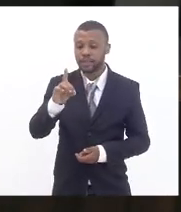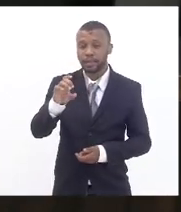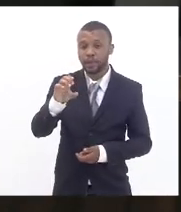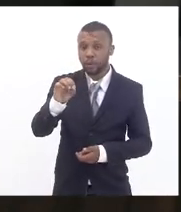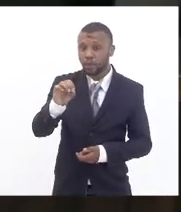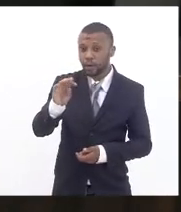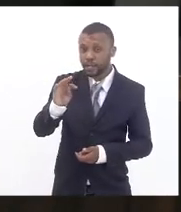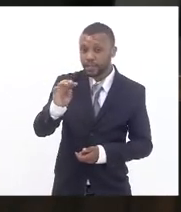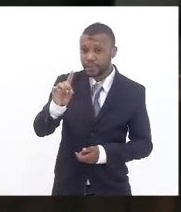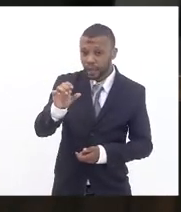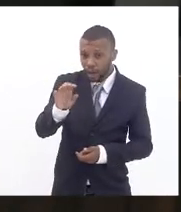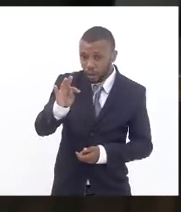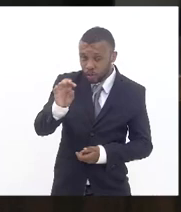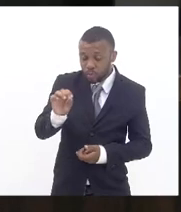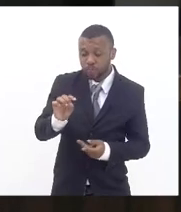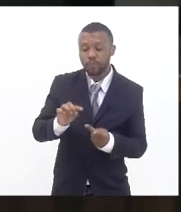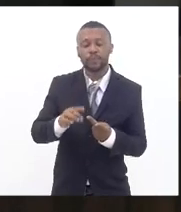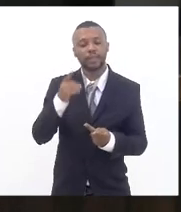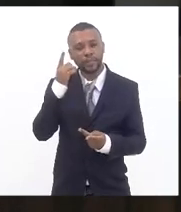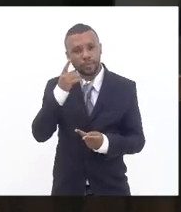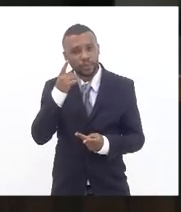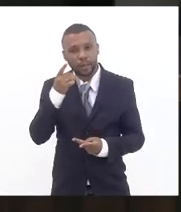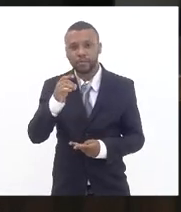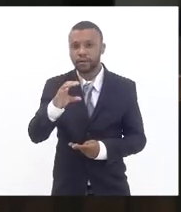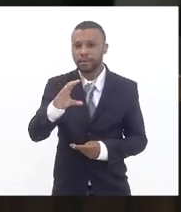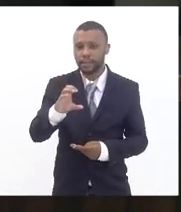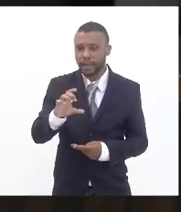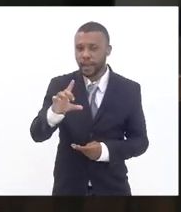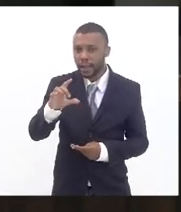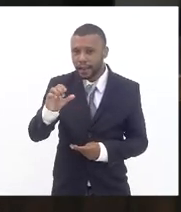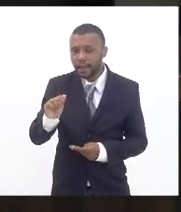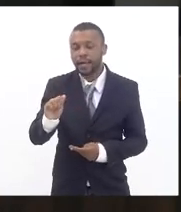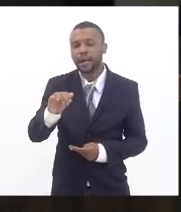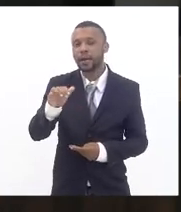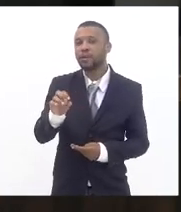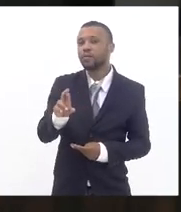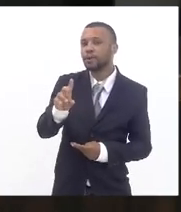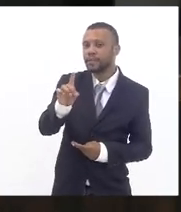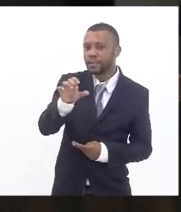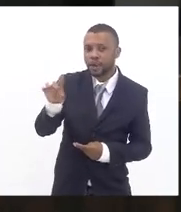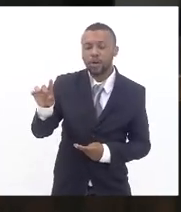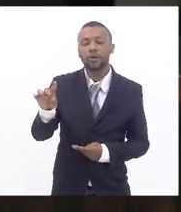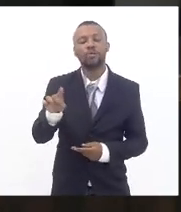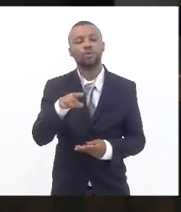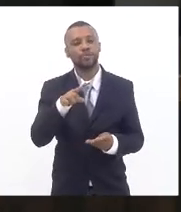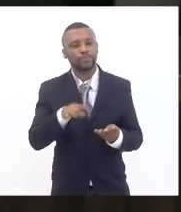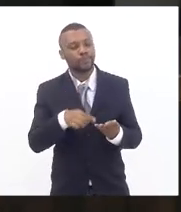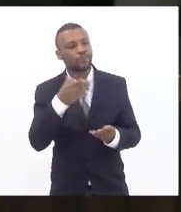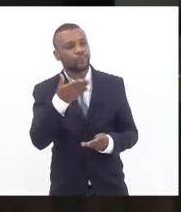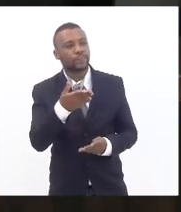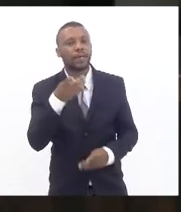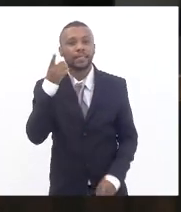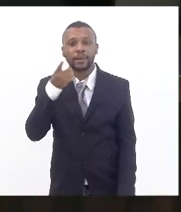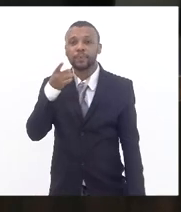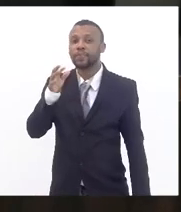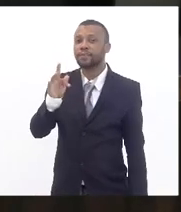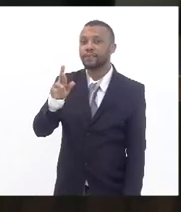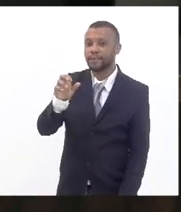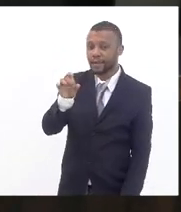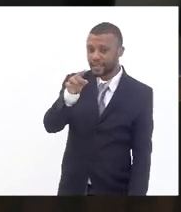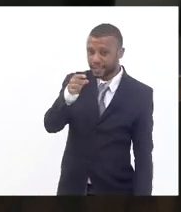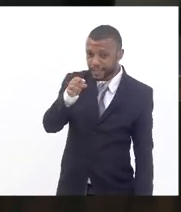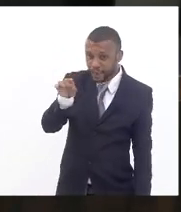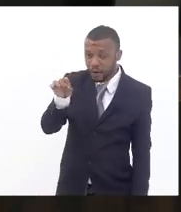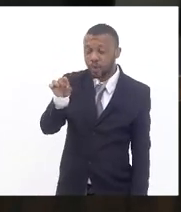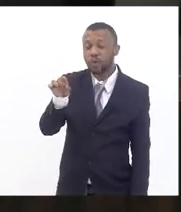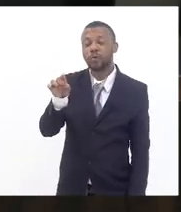deputado Samuel Malafaia, deputada Célia Jordão, deputada Mônica Jair Francisco. Jair Bittencourt, deputado Brazão também. Deputado,